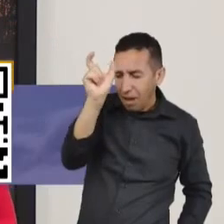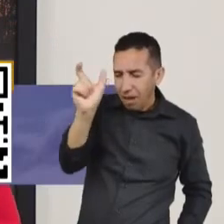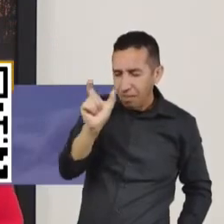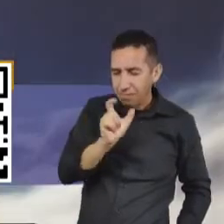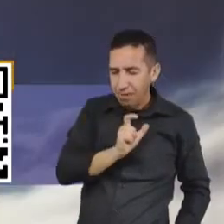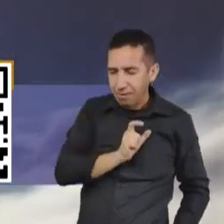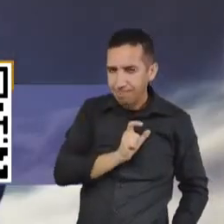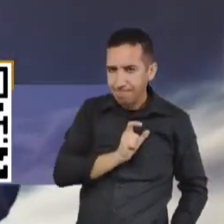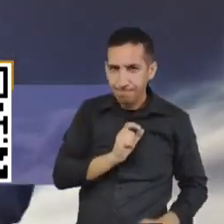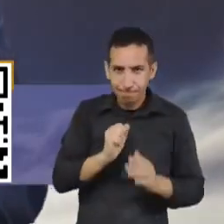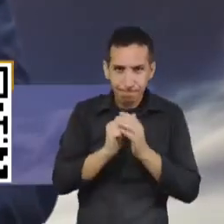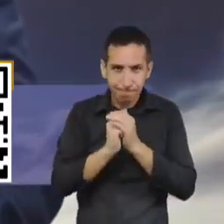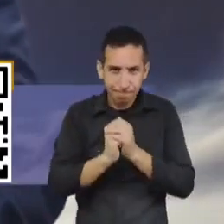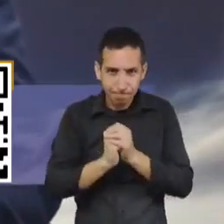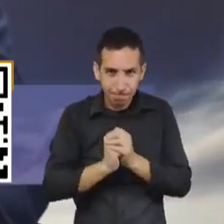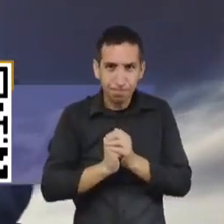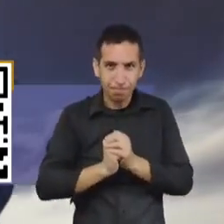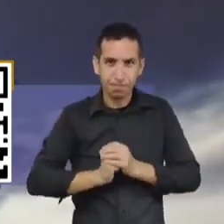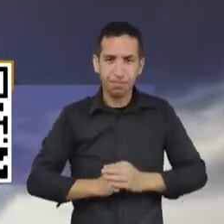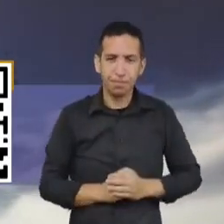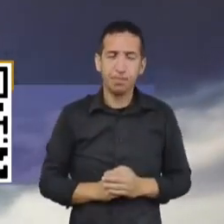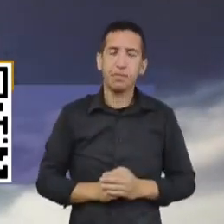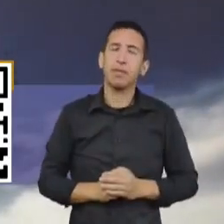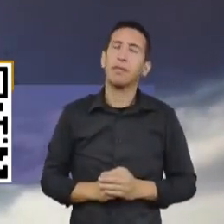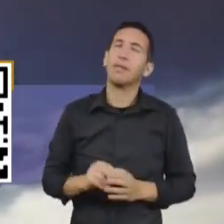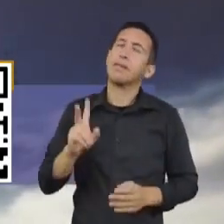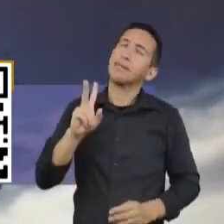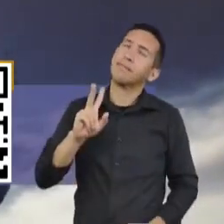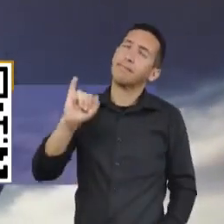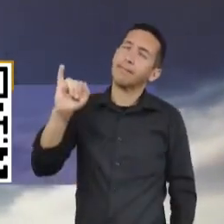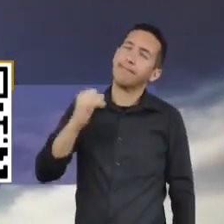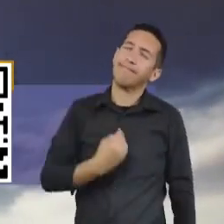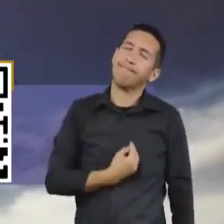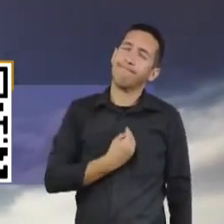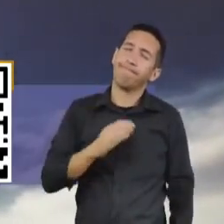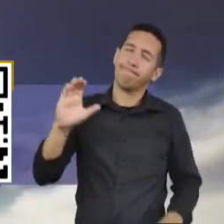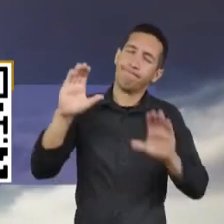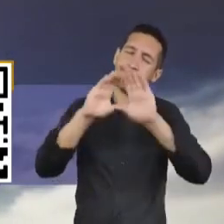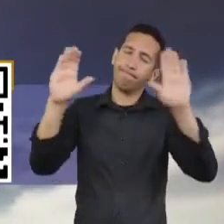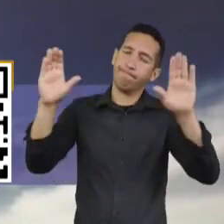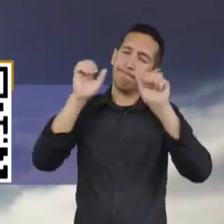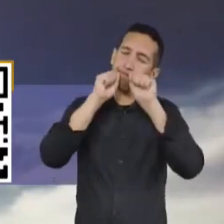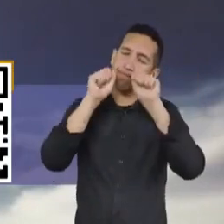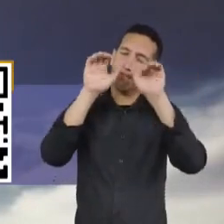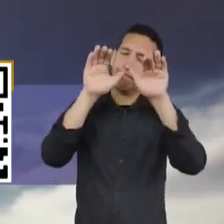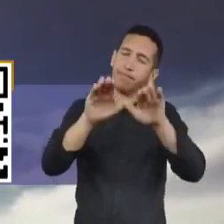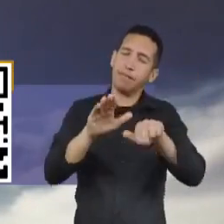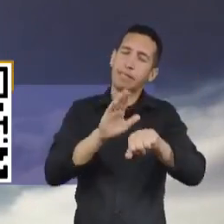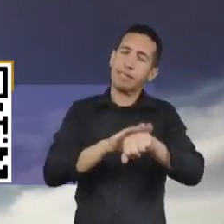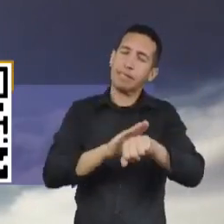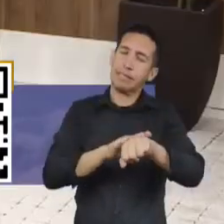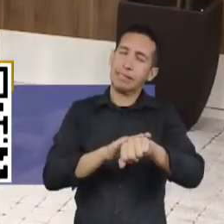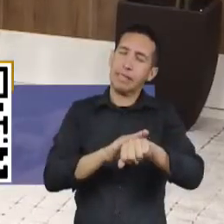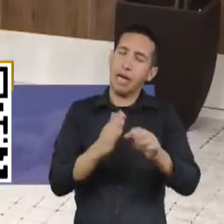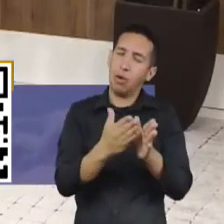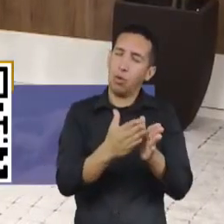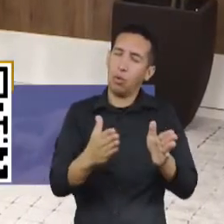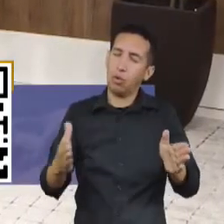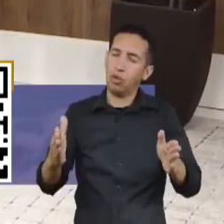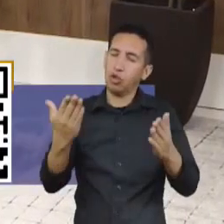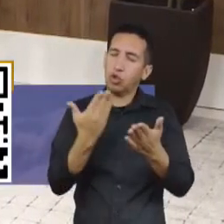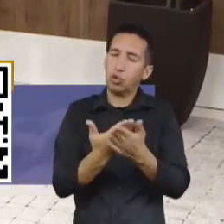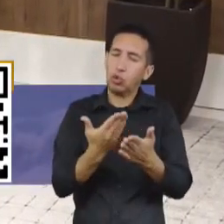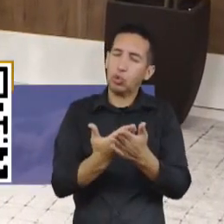no nosso coração vamos porque lá vamos entrar nesse momento querido pai celestial pedimos a tua bênção para esse tema